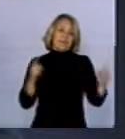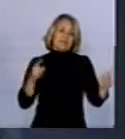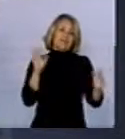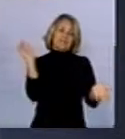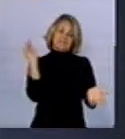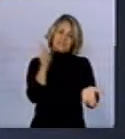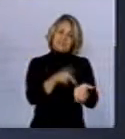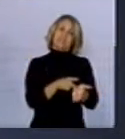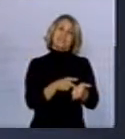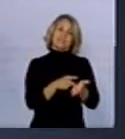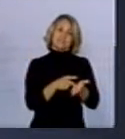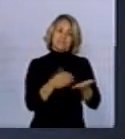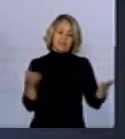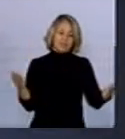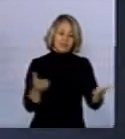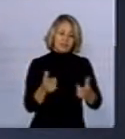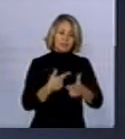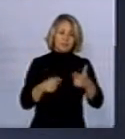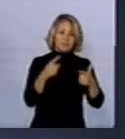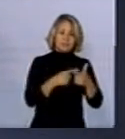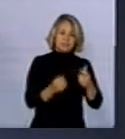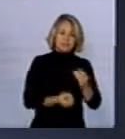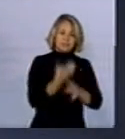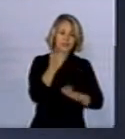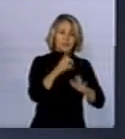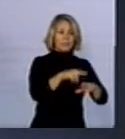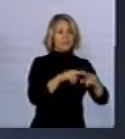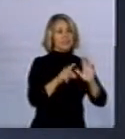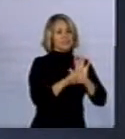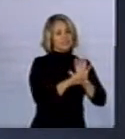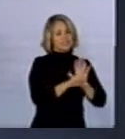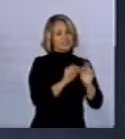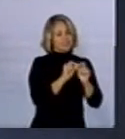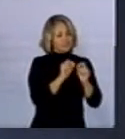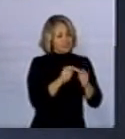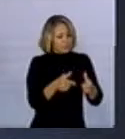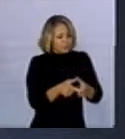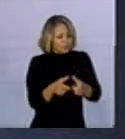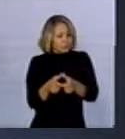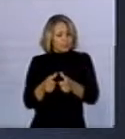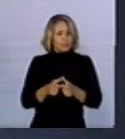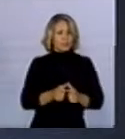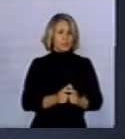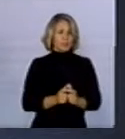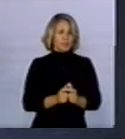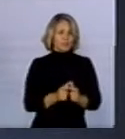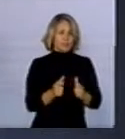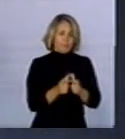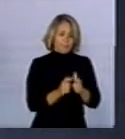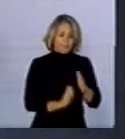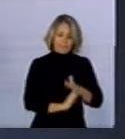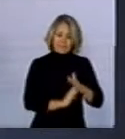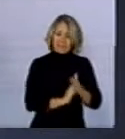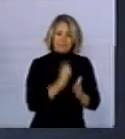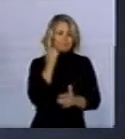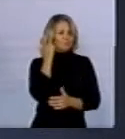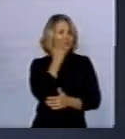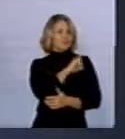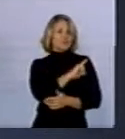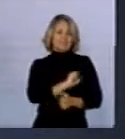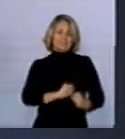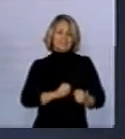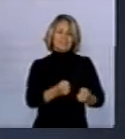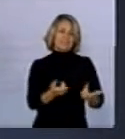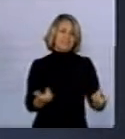Evidentemente, essa situação fática criada pela lei está levando a um oligopólio. Os pequenos não vão conseguir